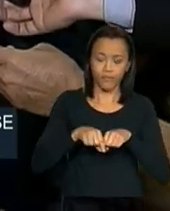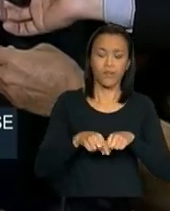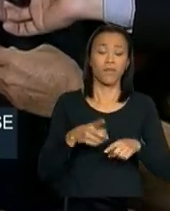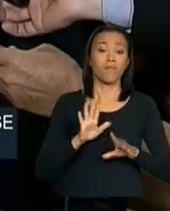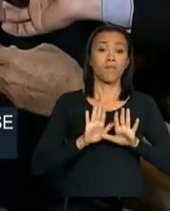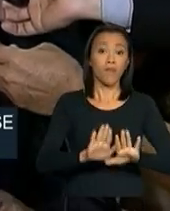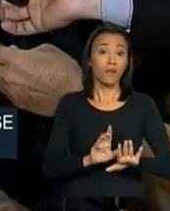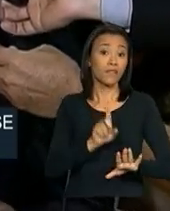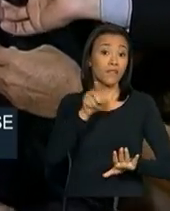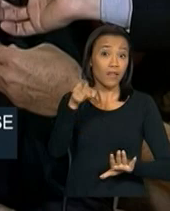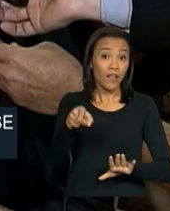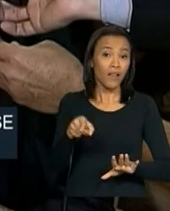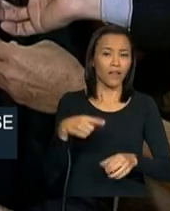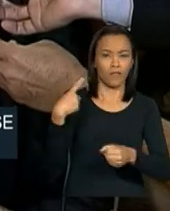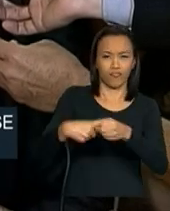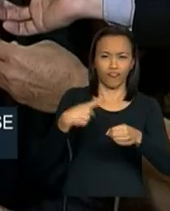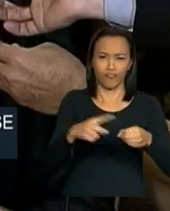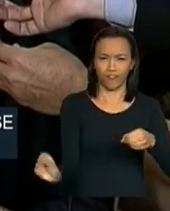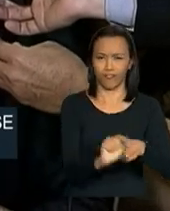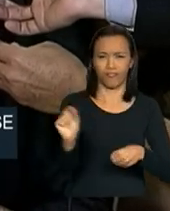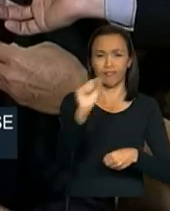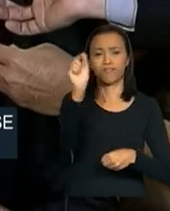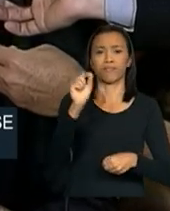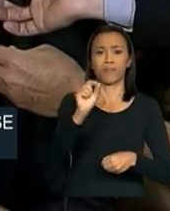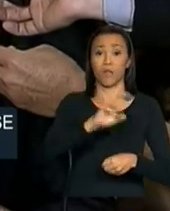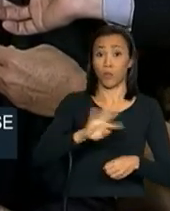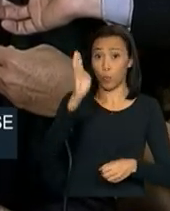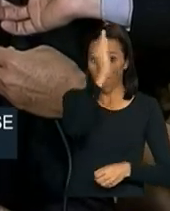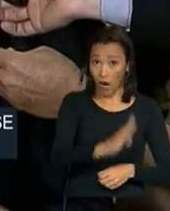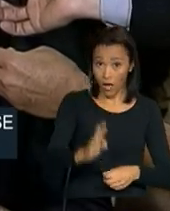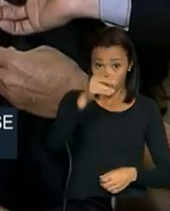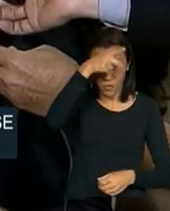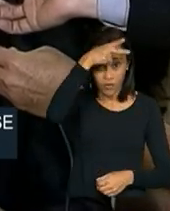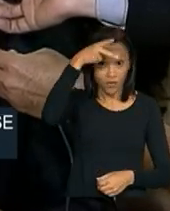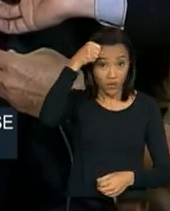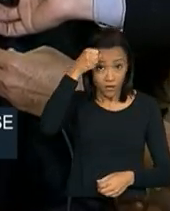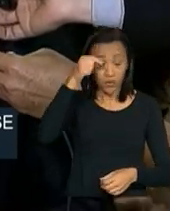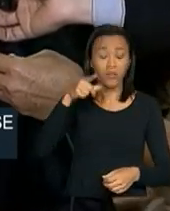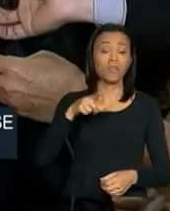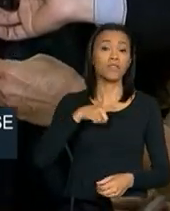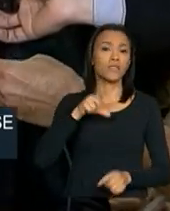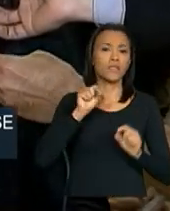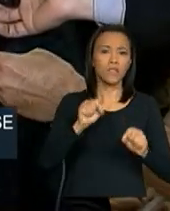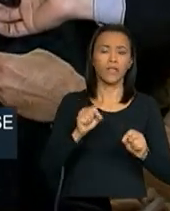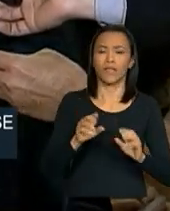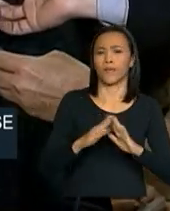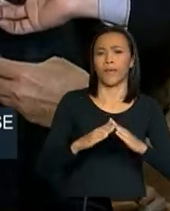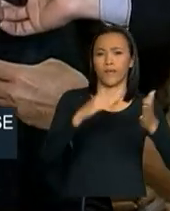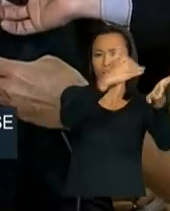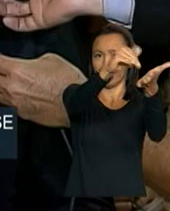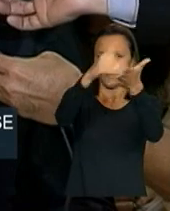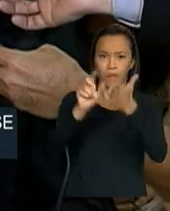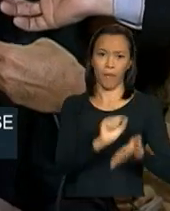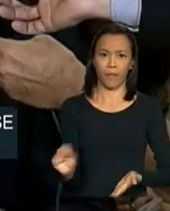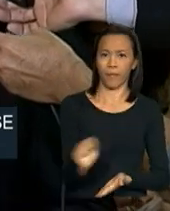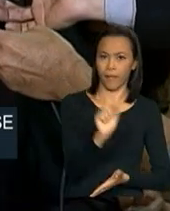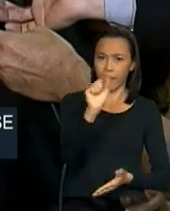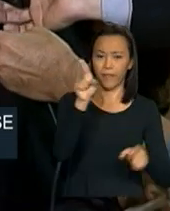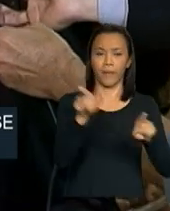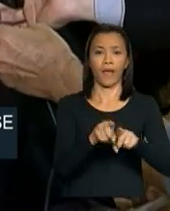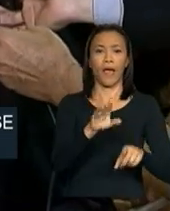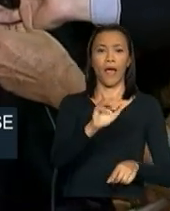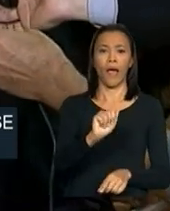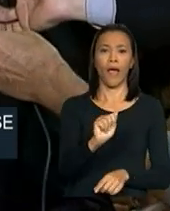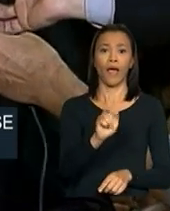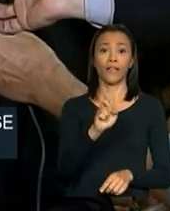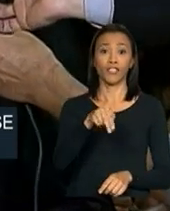lá no interior do país, nos municípios, onde estão situados os escritórios, as agências